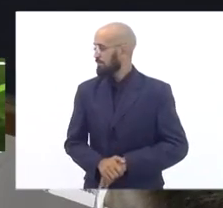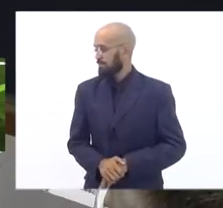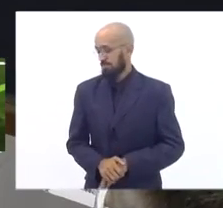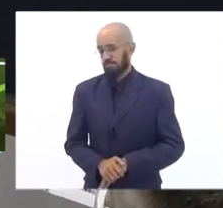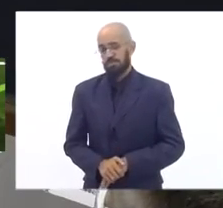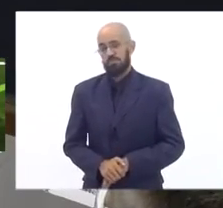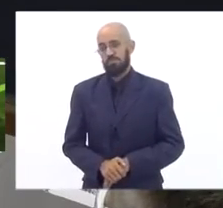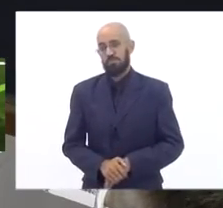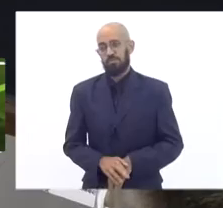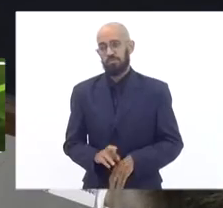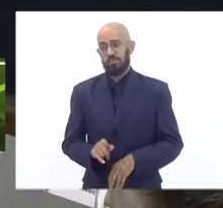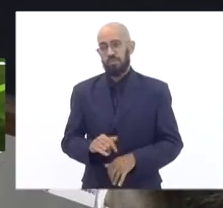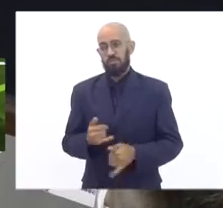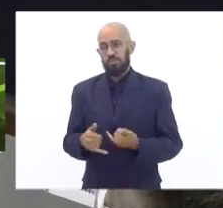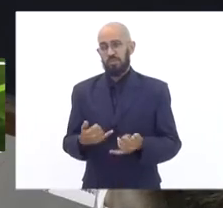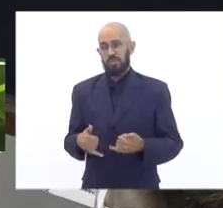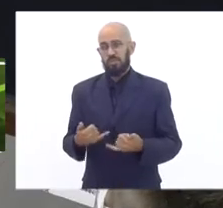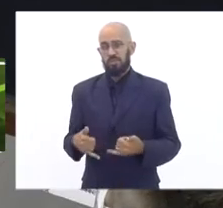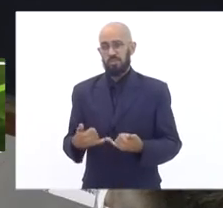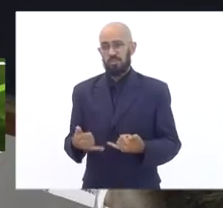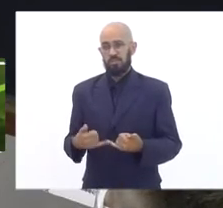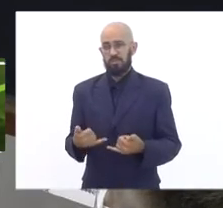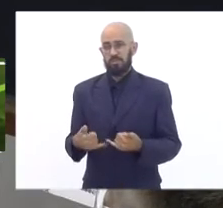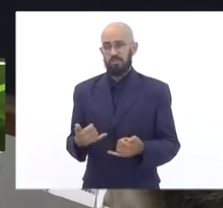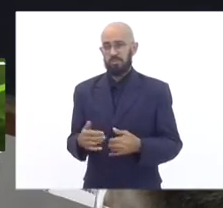aqui de brincadeira.